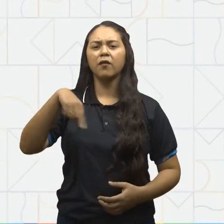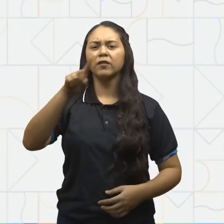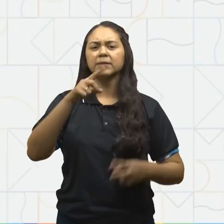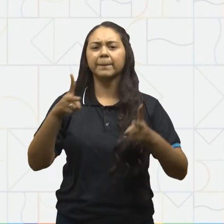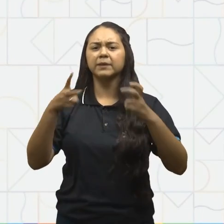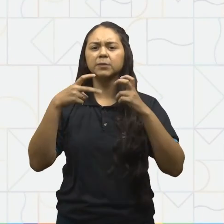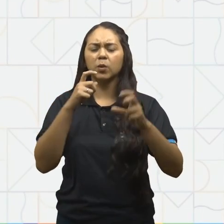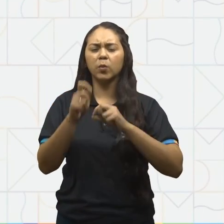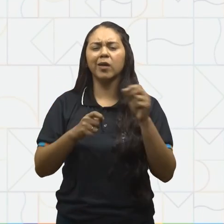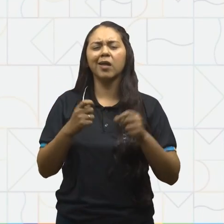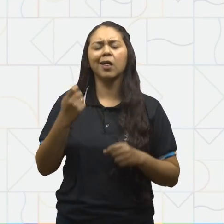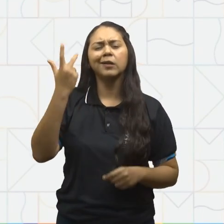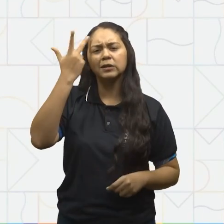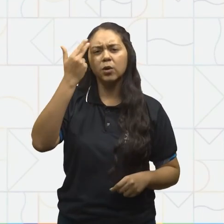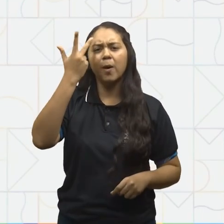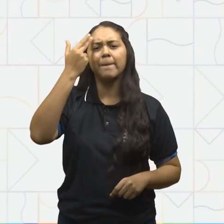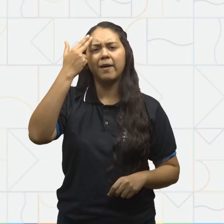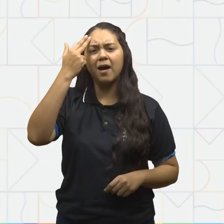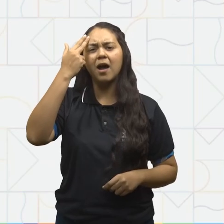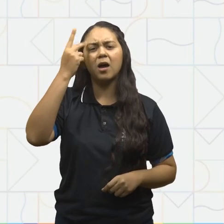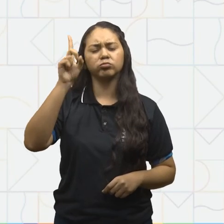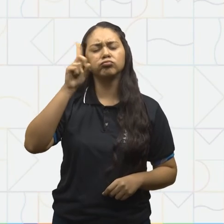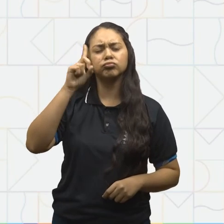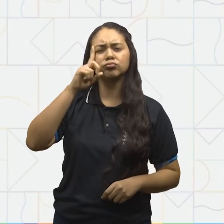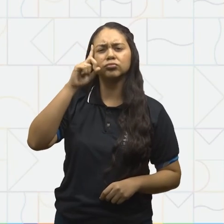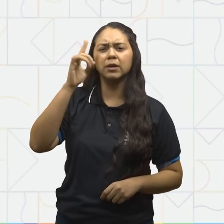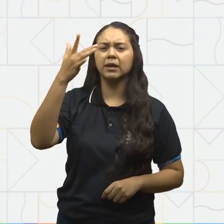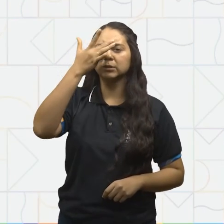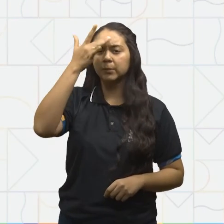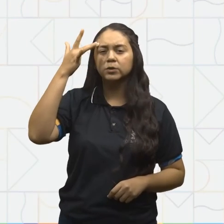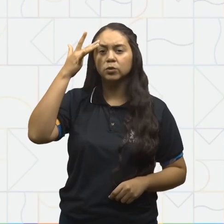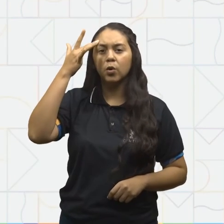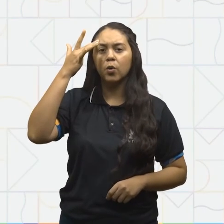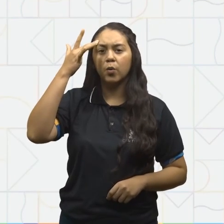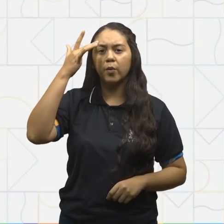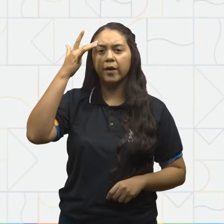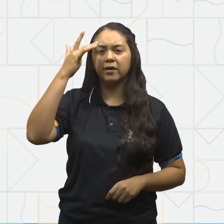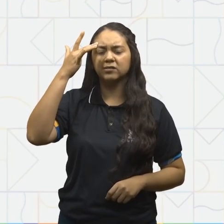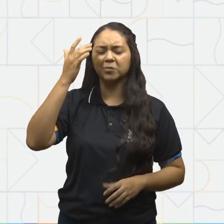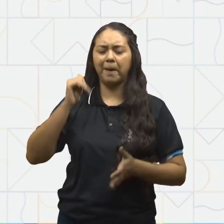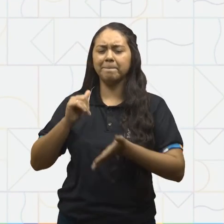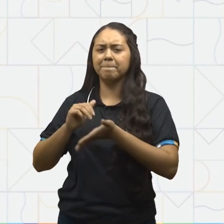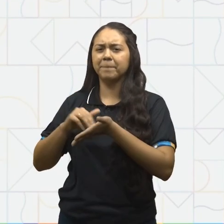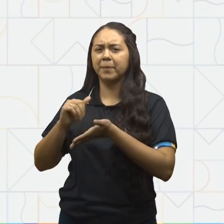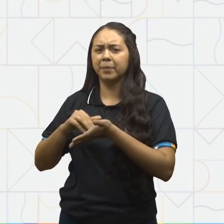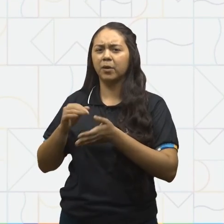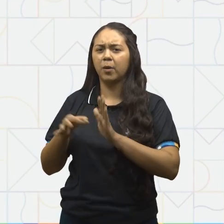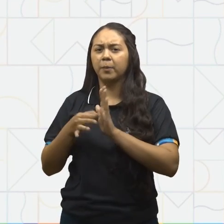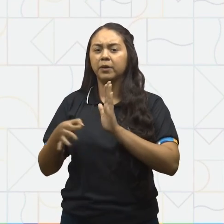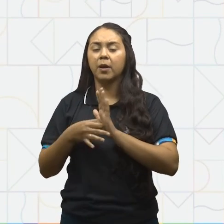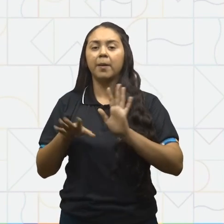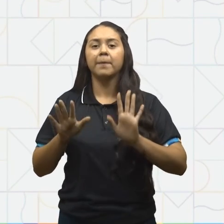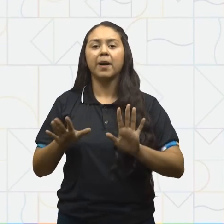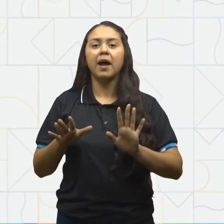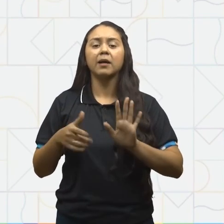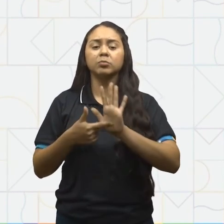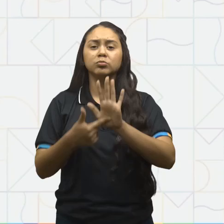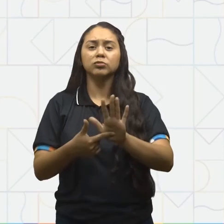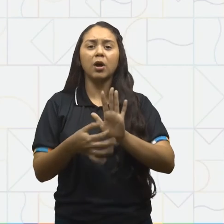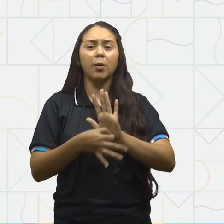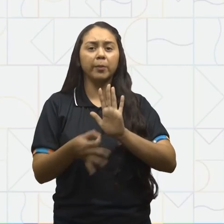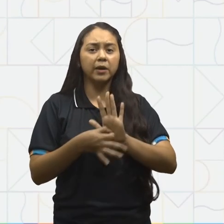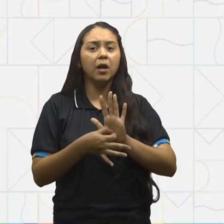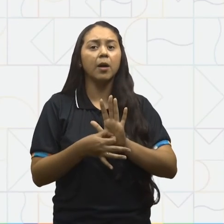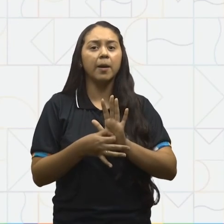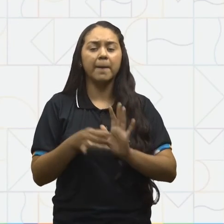Você percebeu que é comum no dia a dia as pessoas emitirem opiniões, mas percebemos hoje também